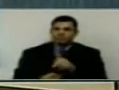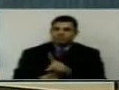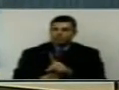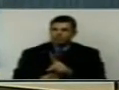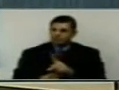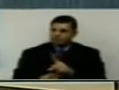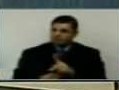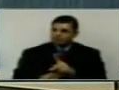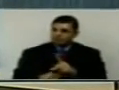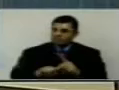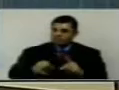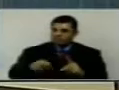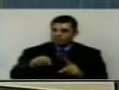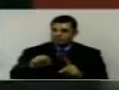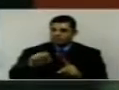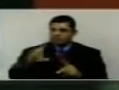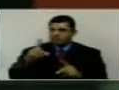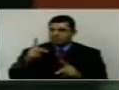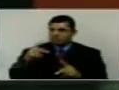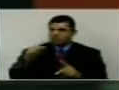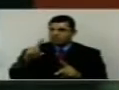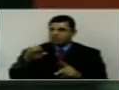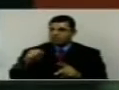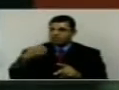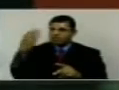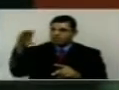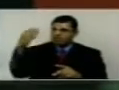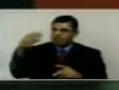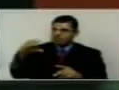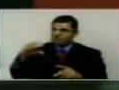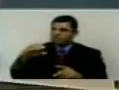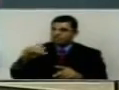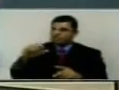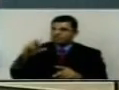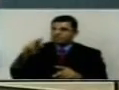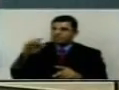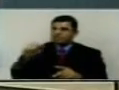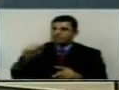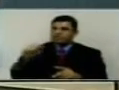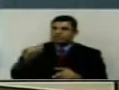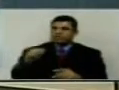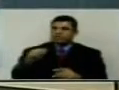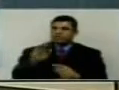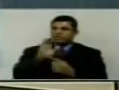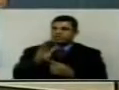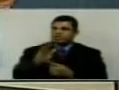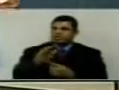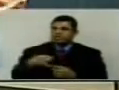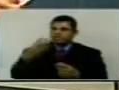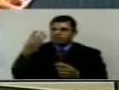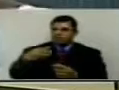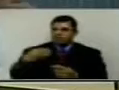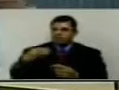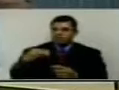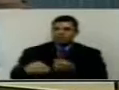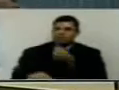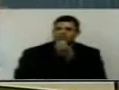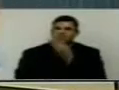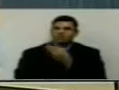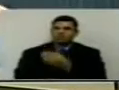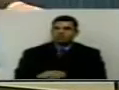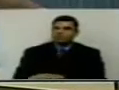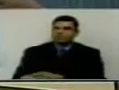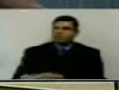Professora Suzana Padilha, professora de Ciências, Isabelle Melo da Câmara, representante da classe do 3º ano, e o